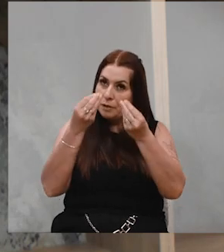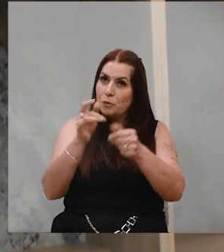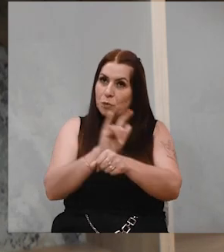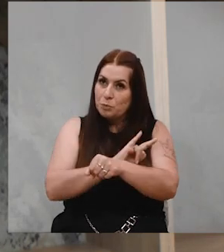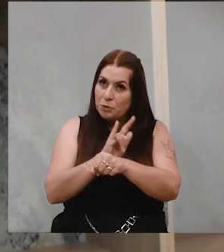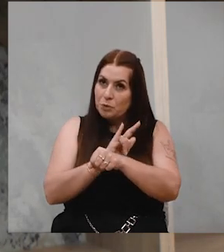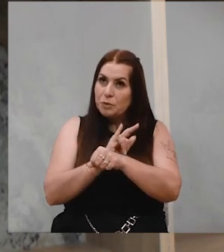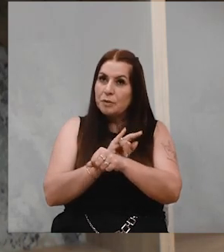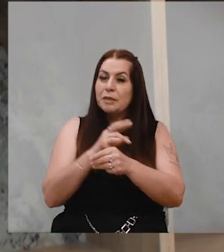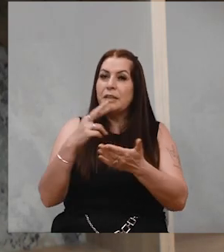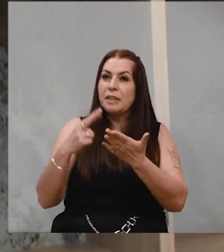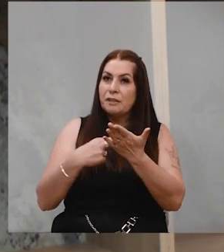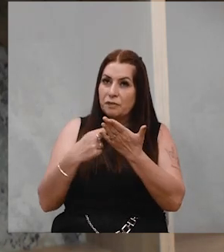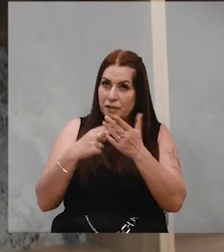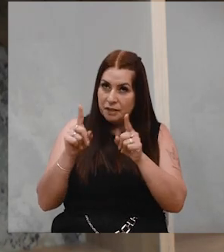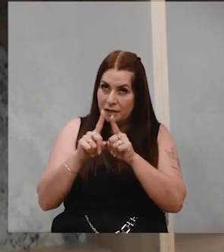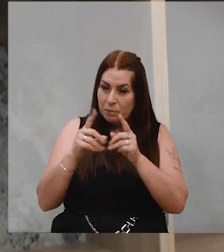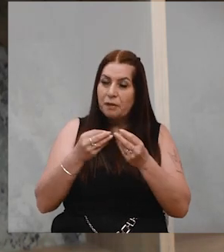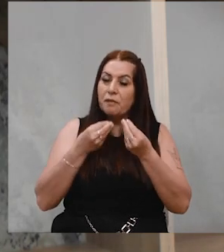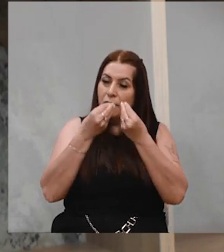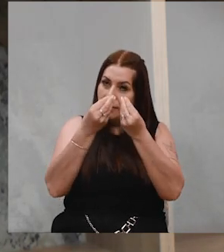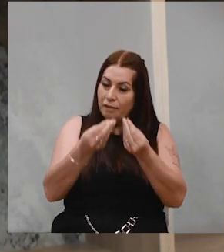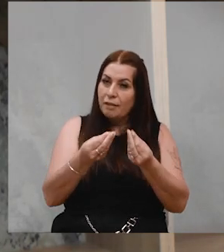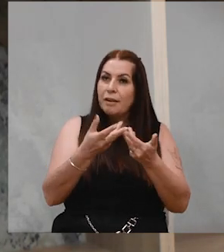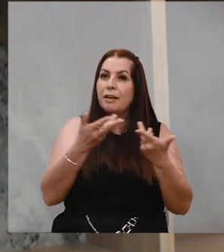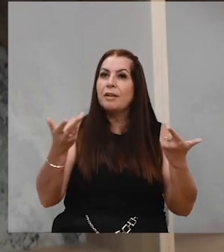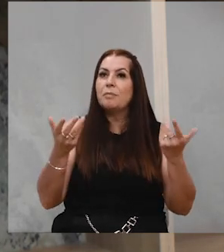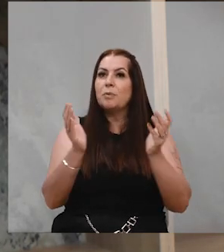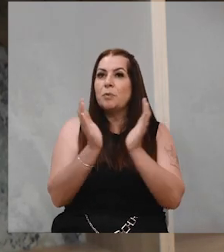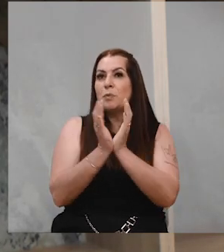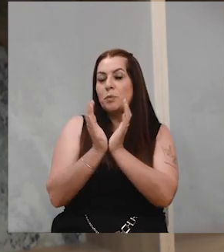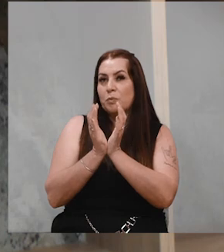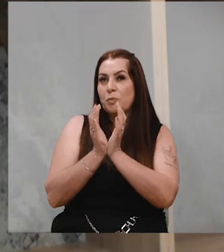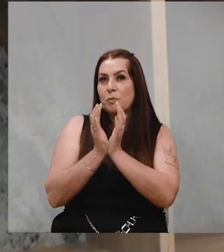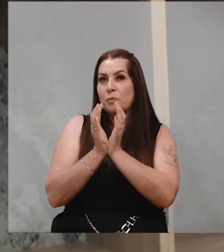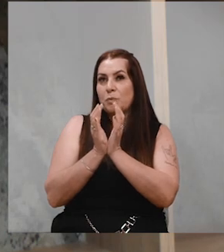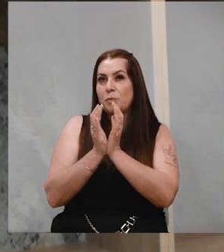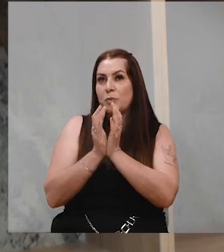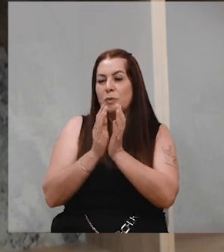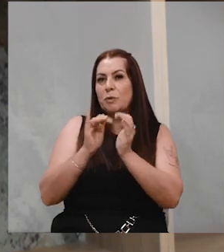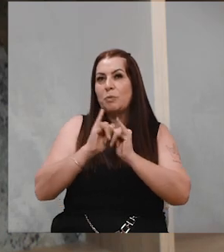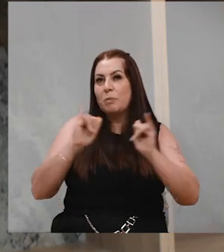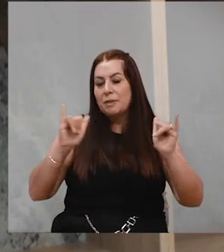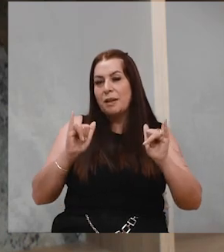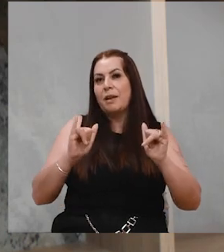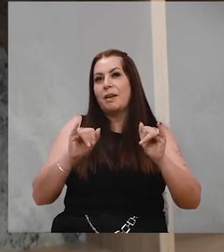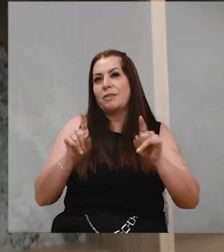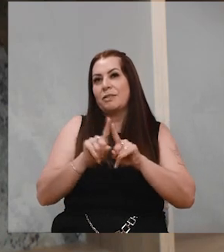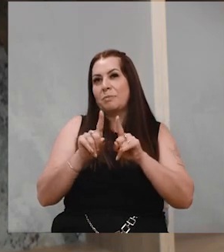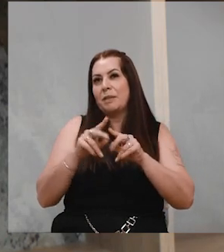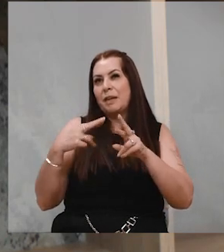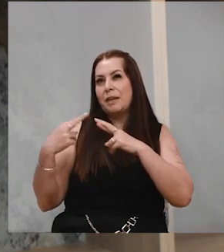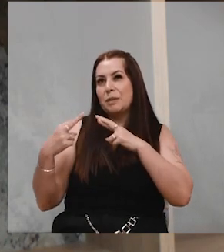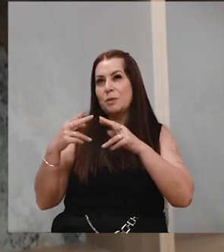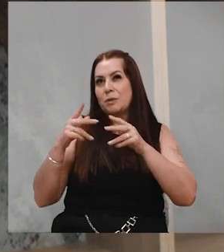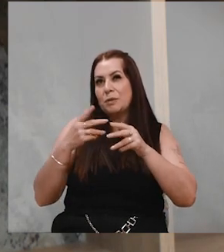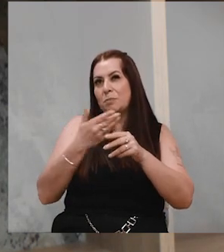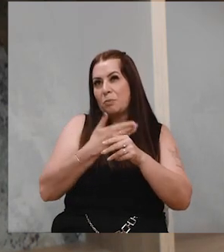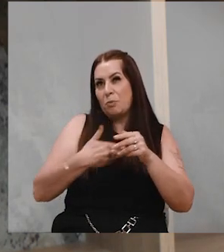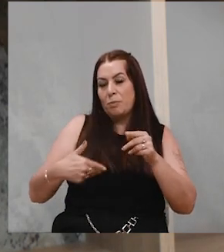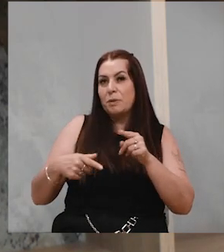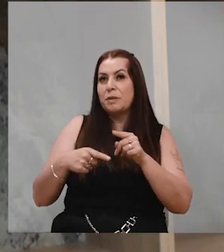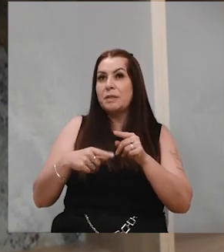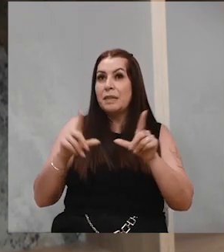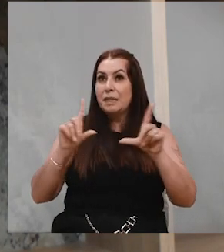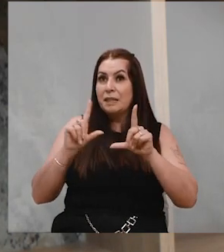esse documentário. Teve a revista também, que foi entregue pelo grupo de publicidade e propaganda, relações públicas. A